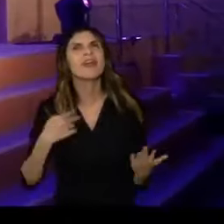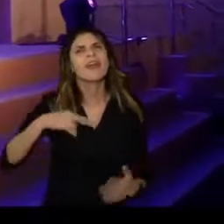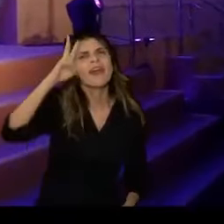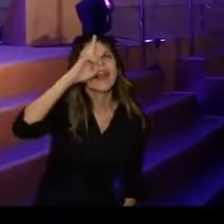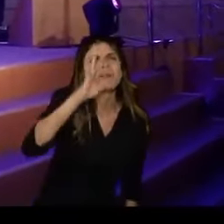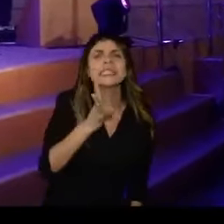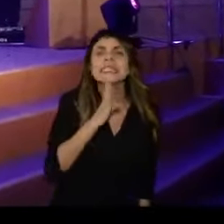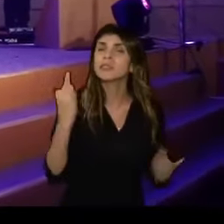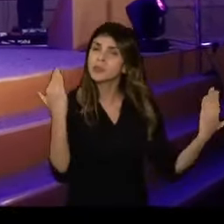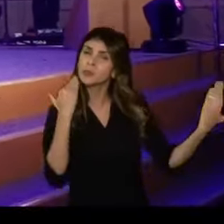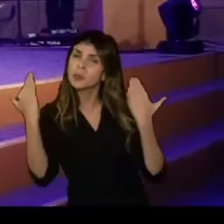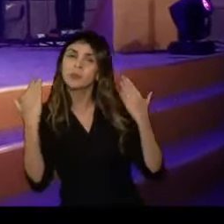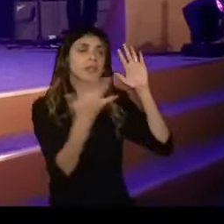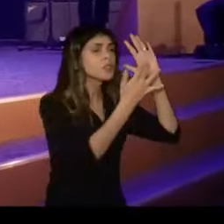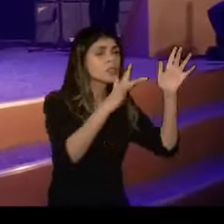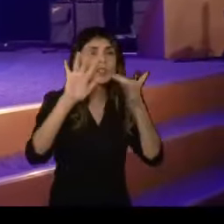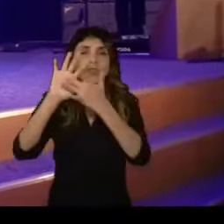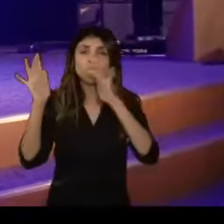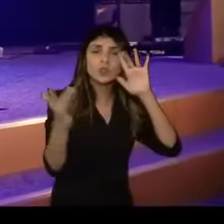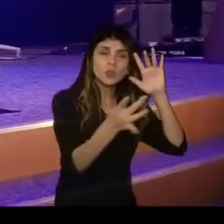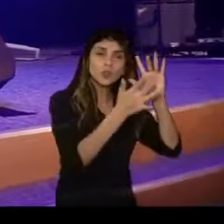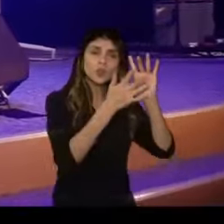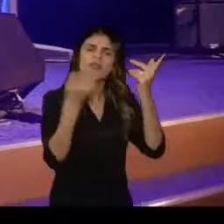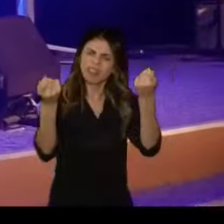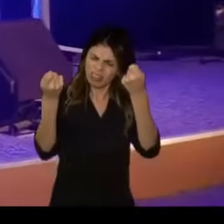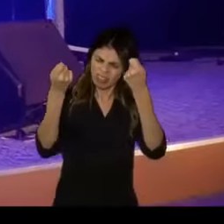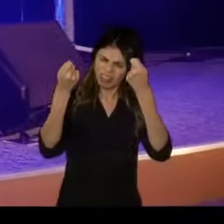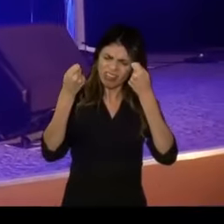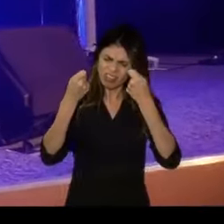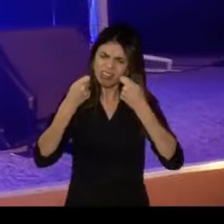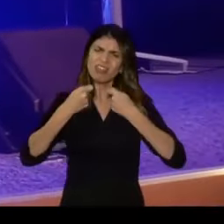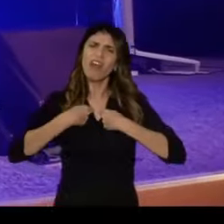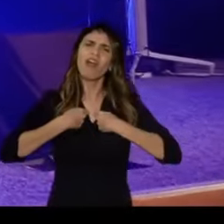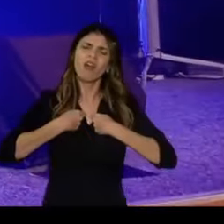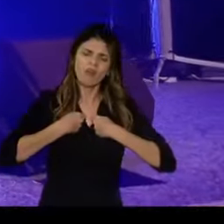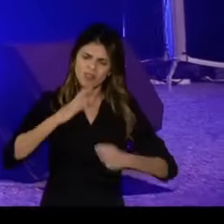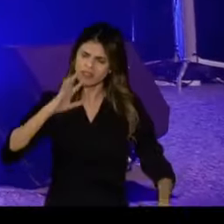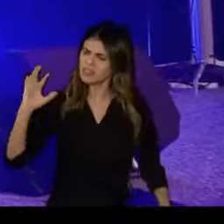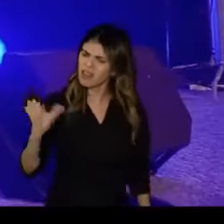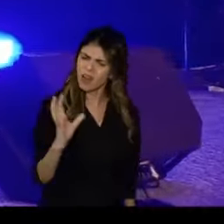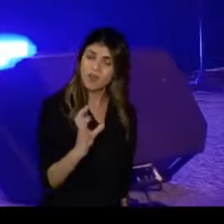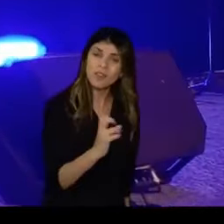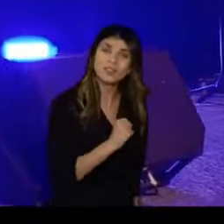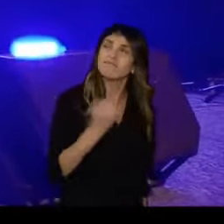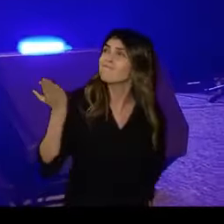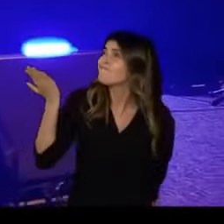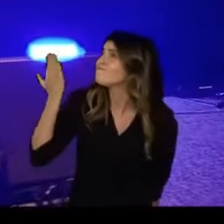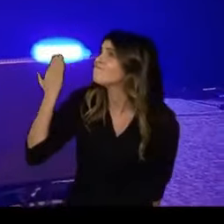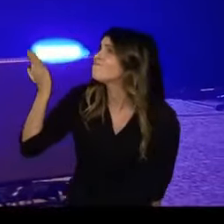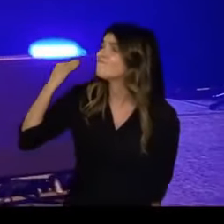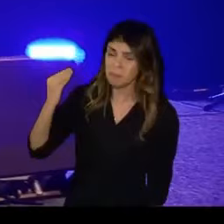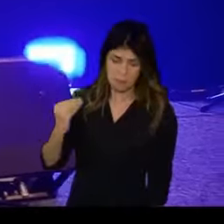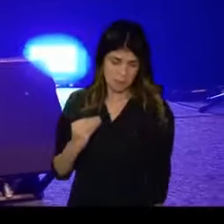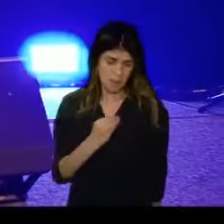Recordas que Cristo Jesus nos deu fardo em lugar de uma cruz, fardo leve